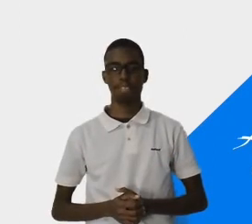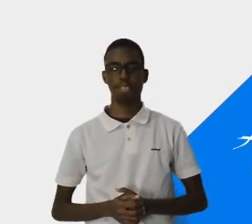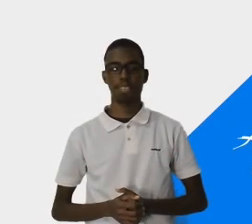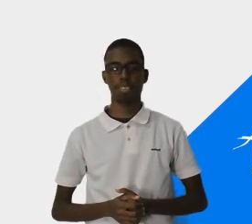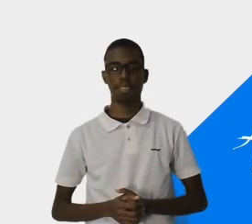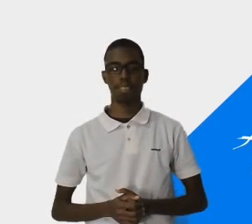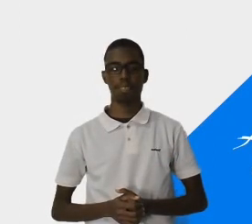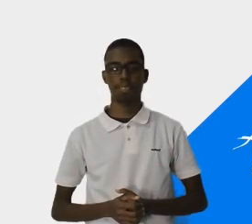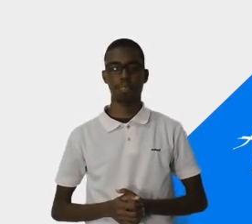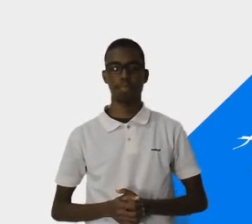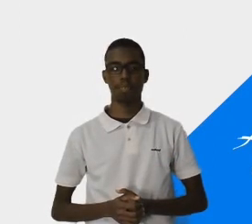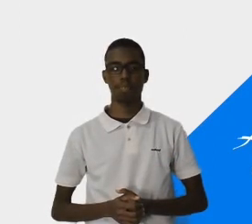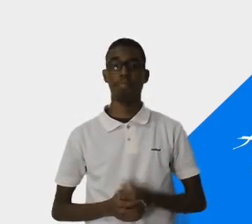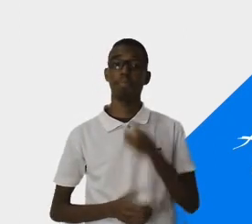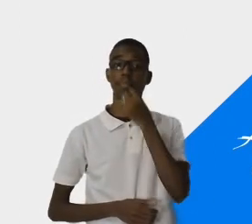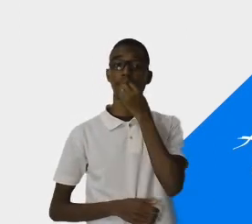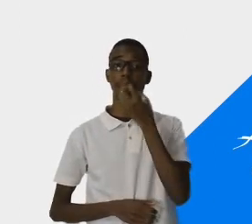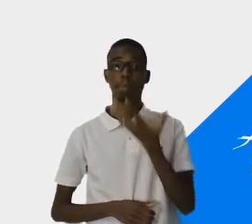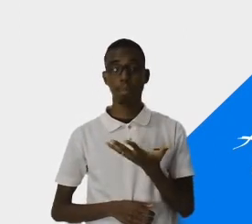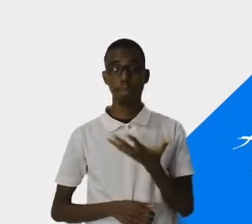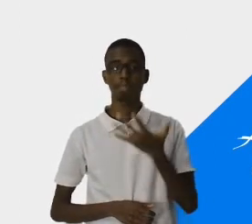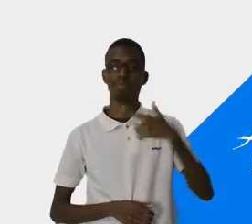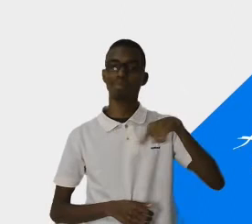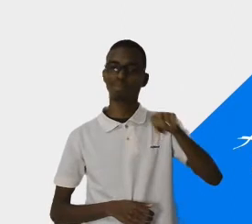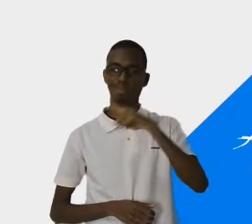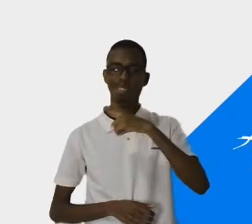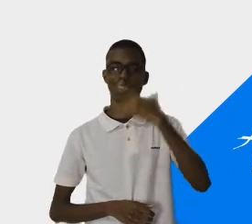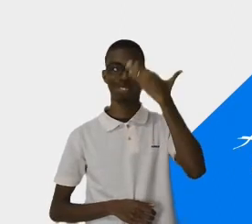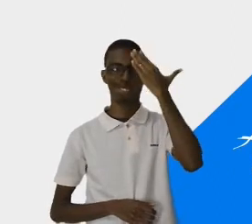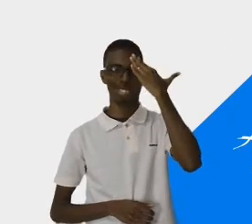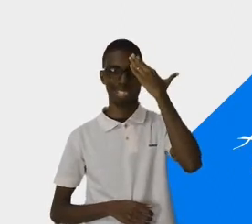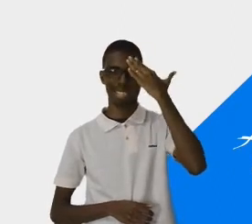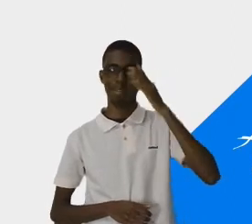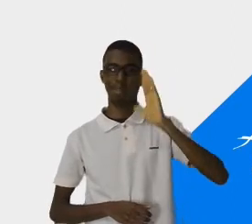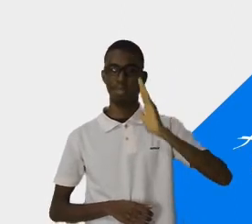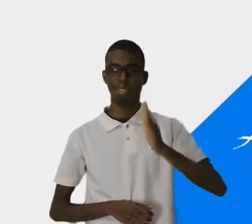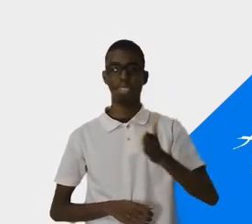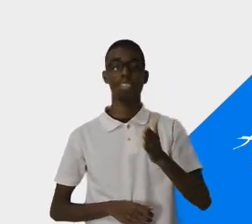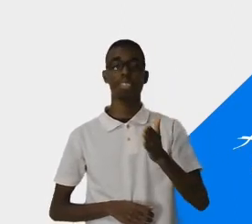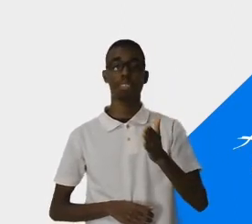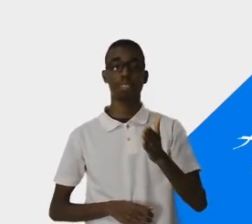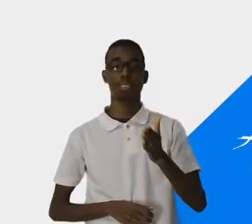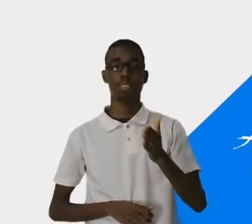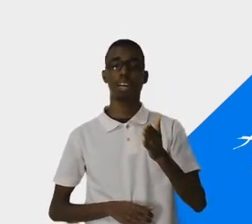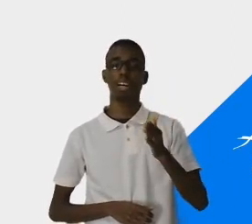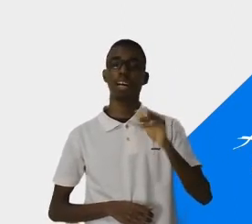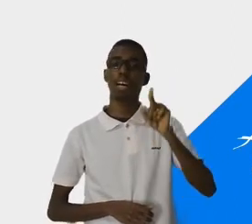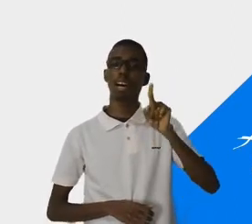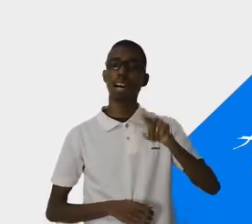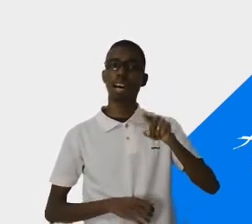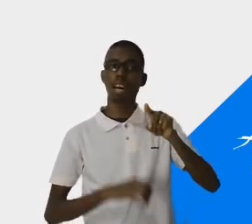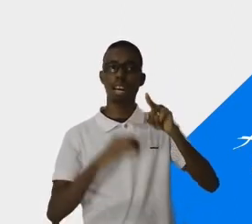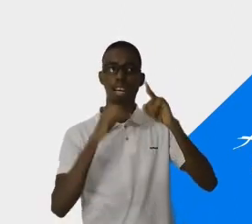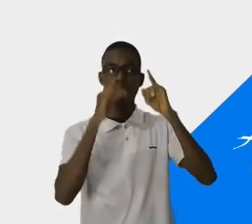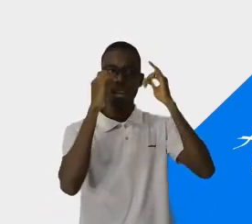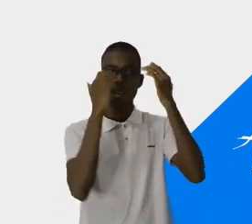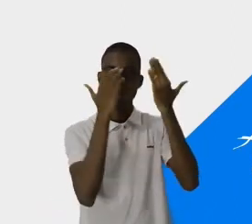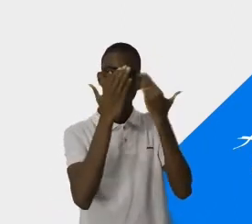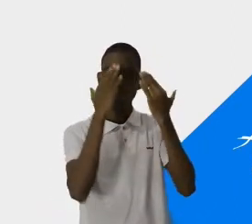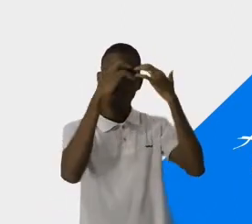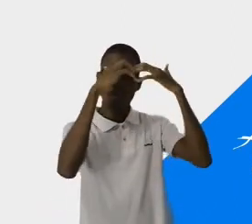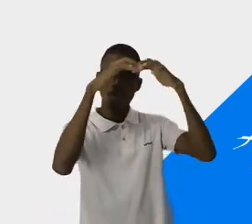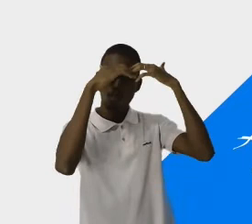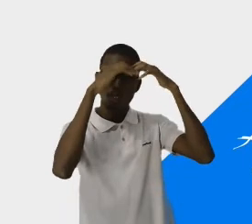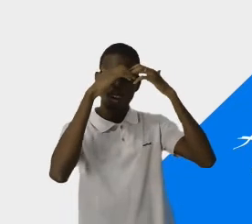Bem, como todos sabemos, a neuropsicologia é uma ciência que estuda a relação entre o cérebro e